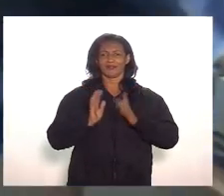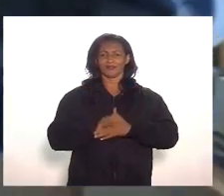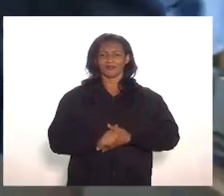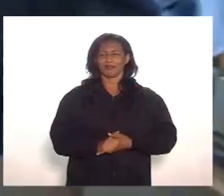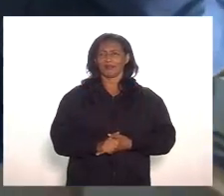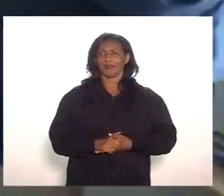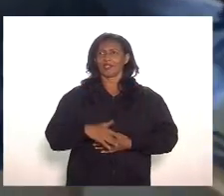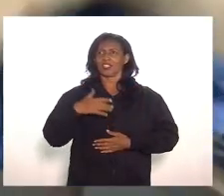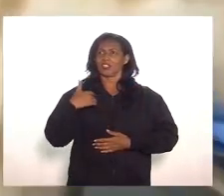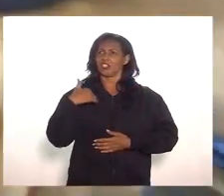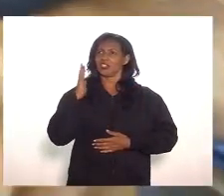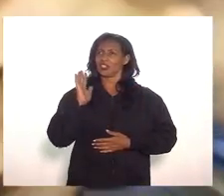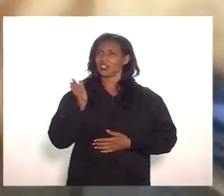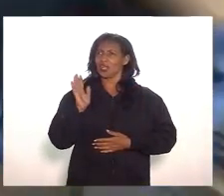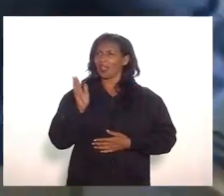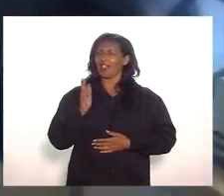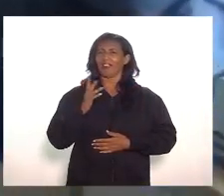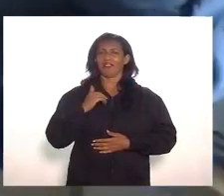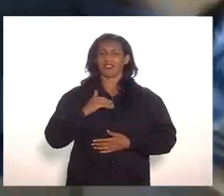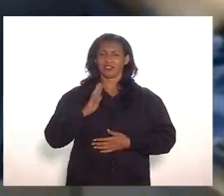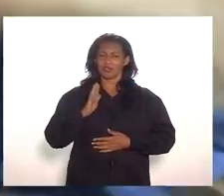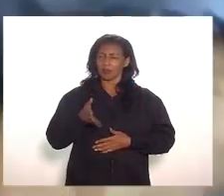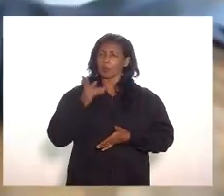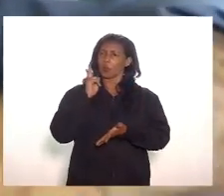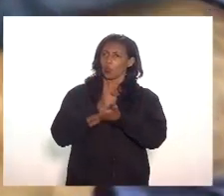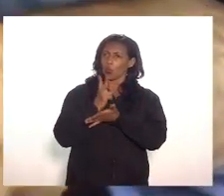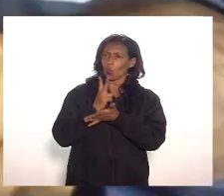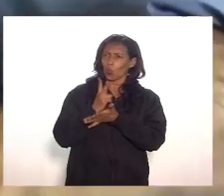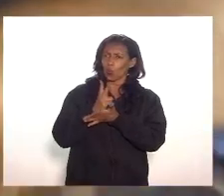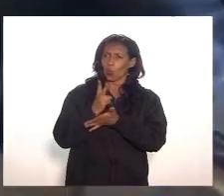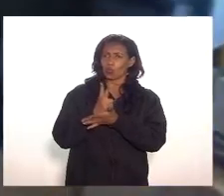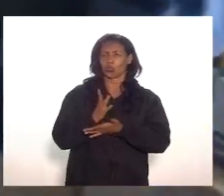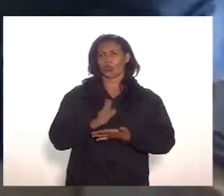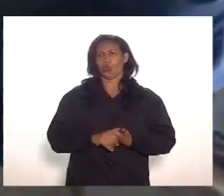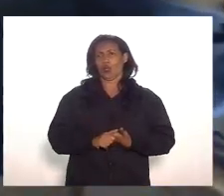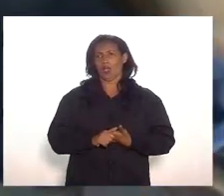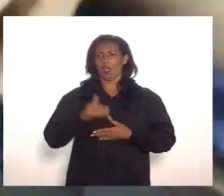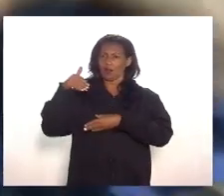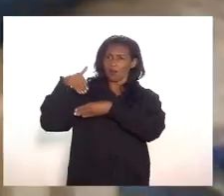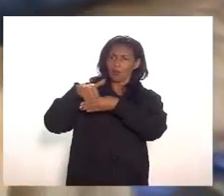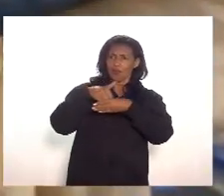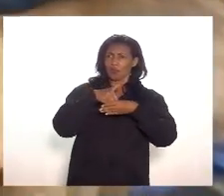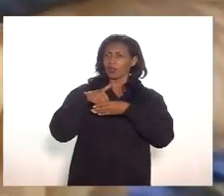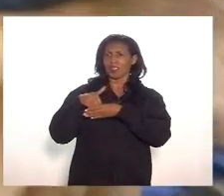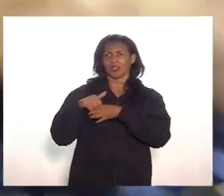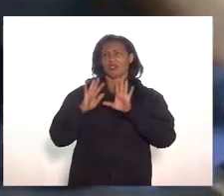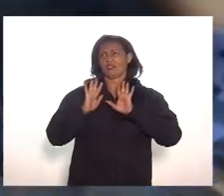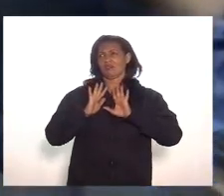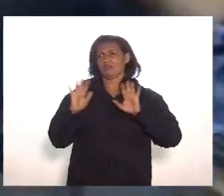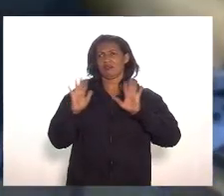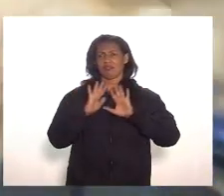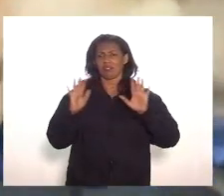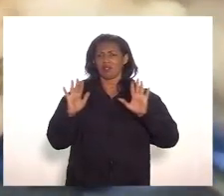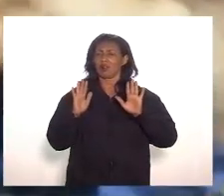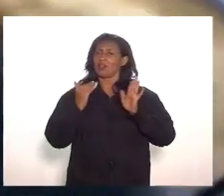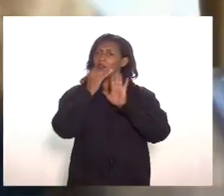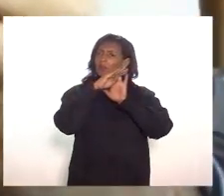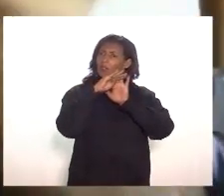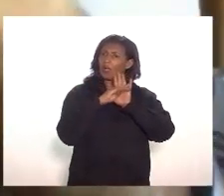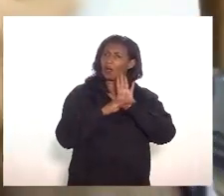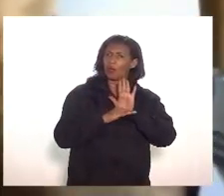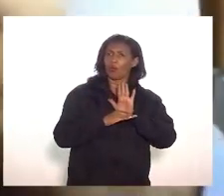Vossa Excelência tem toda a razão. Está em continuação de votação, vai sair de pauta. Então, pela